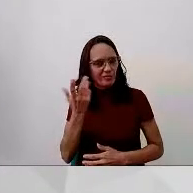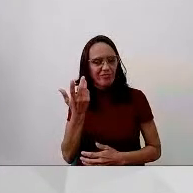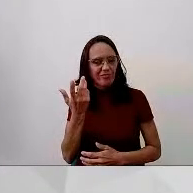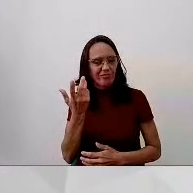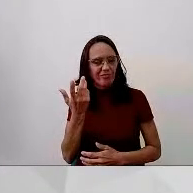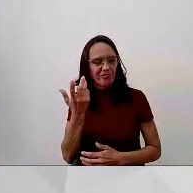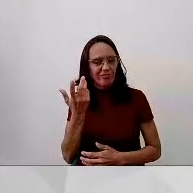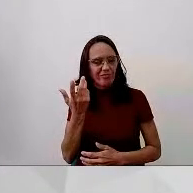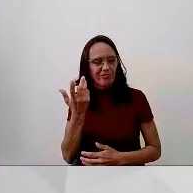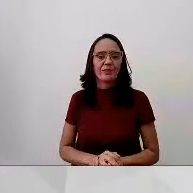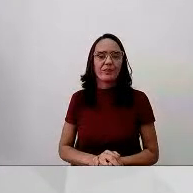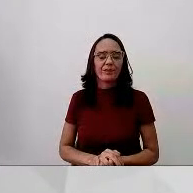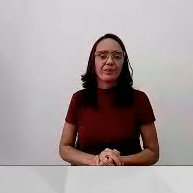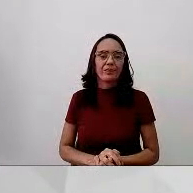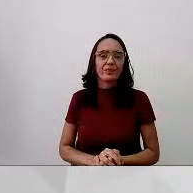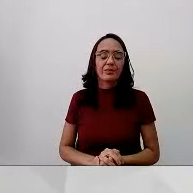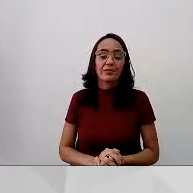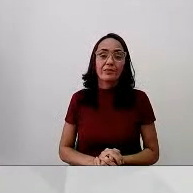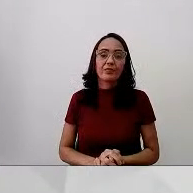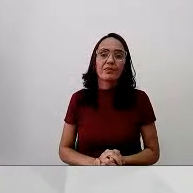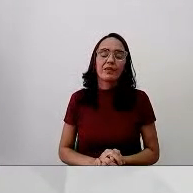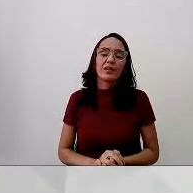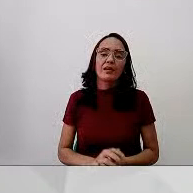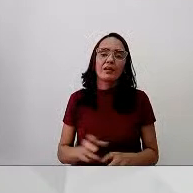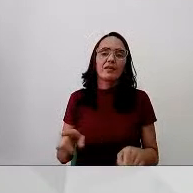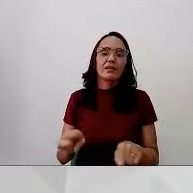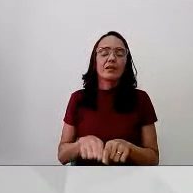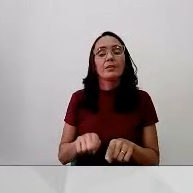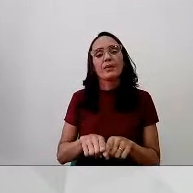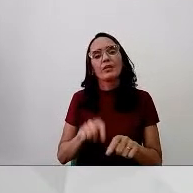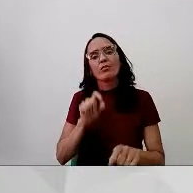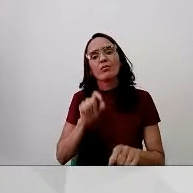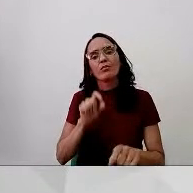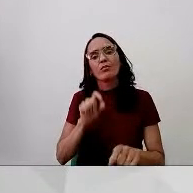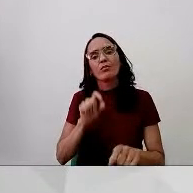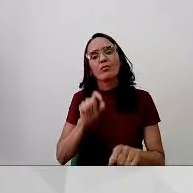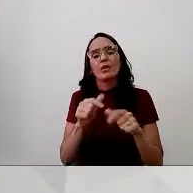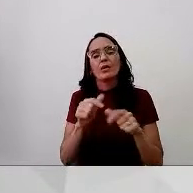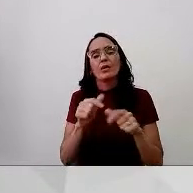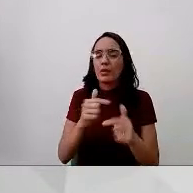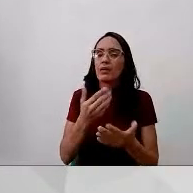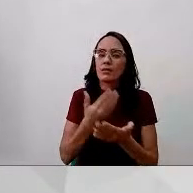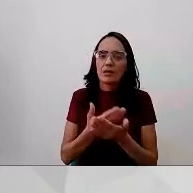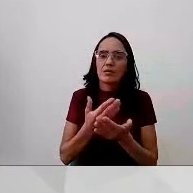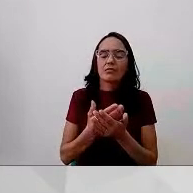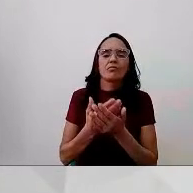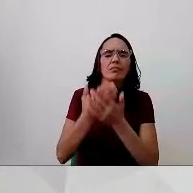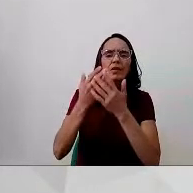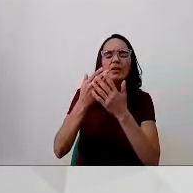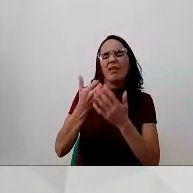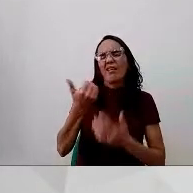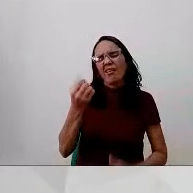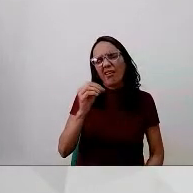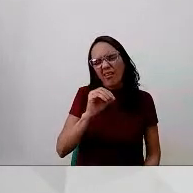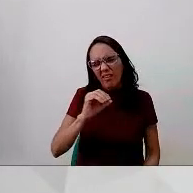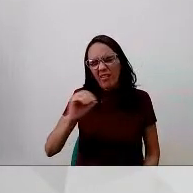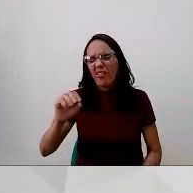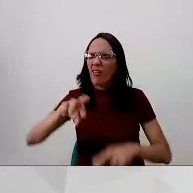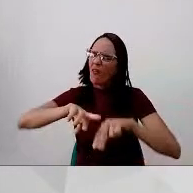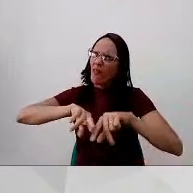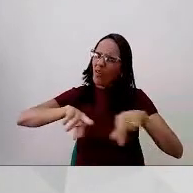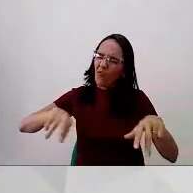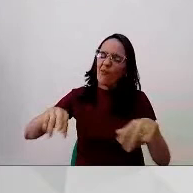E já trabalha com centenas de neurônios. Tá? Ela só não tem muita